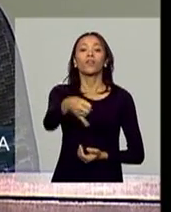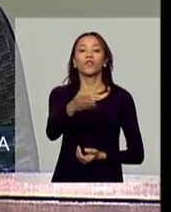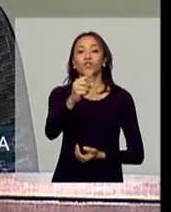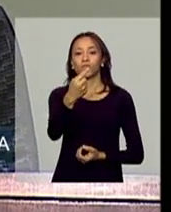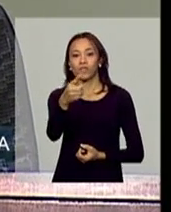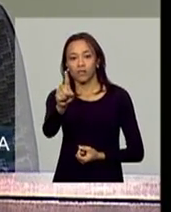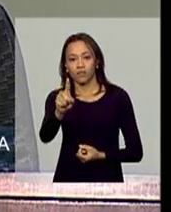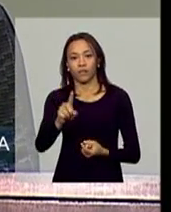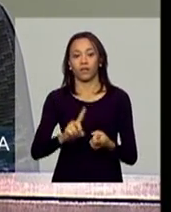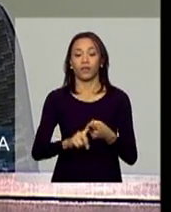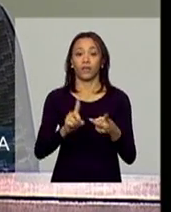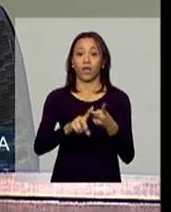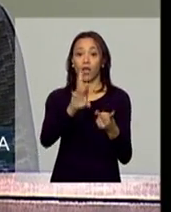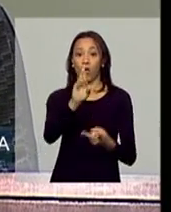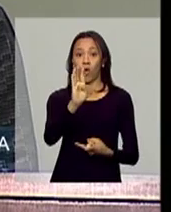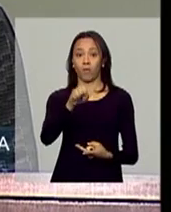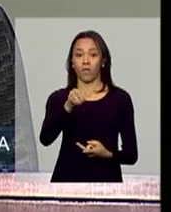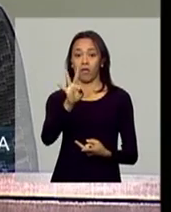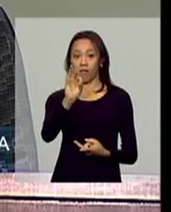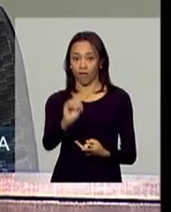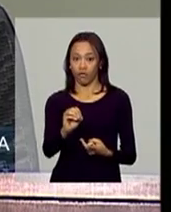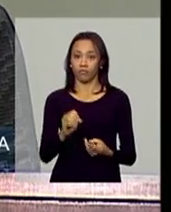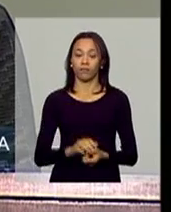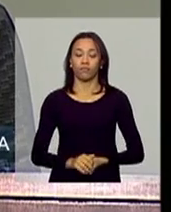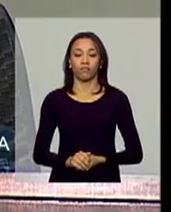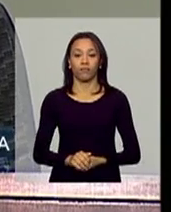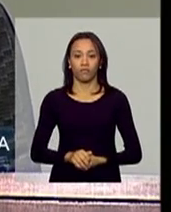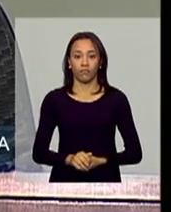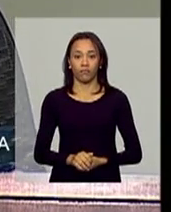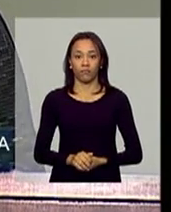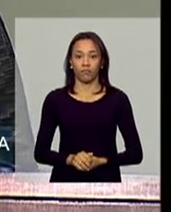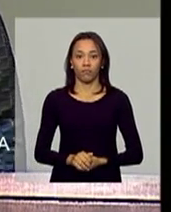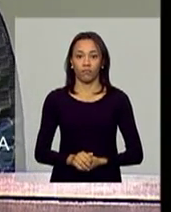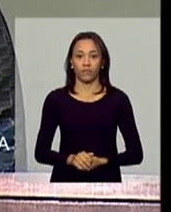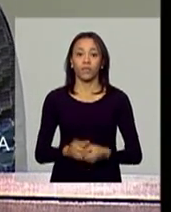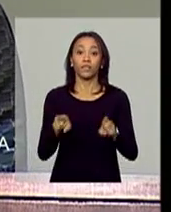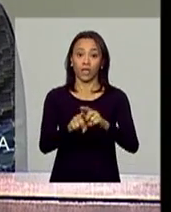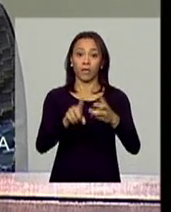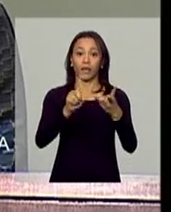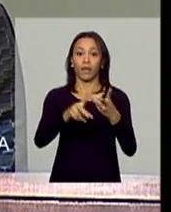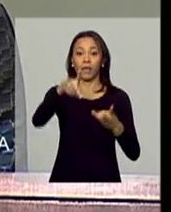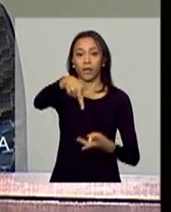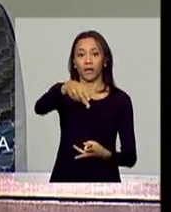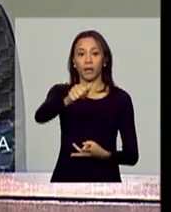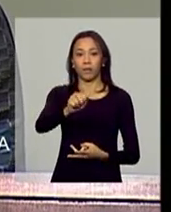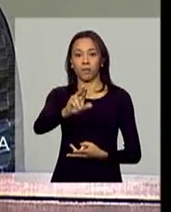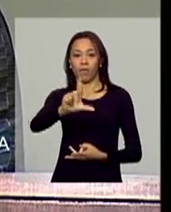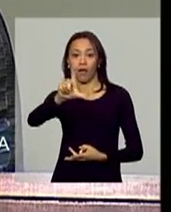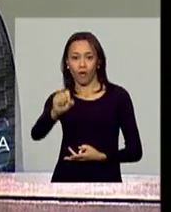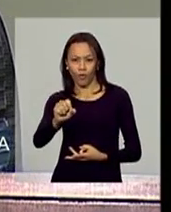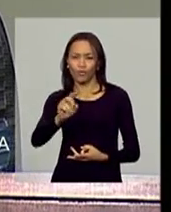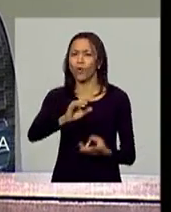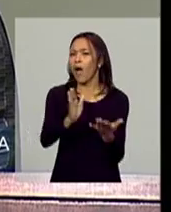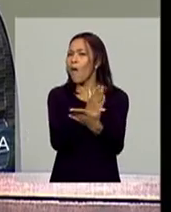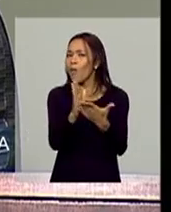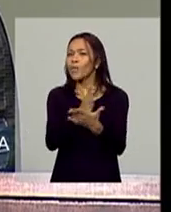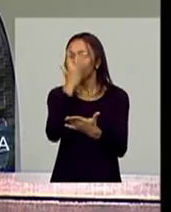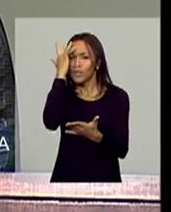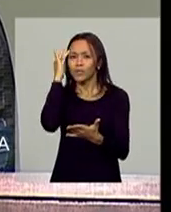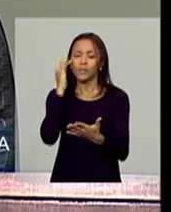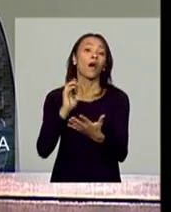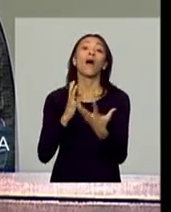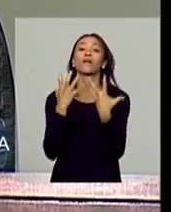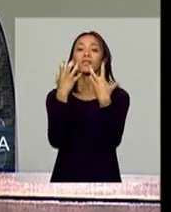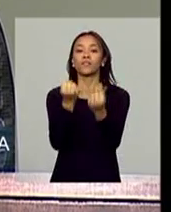Graziano, Roberto Azevedo e Paulo Vanucchi, para citar alguns,